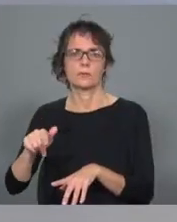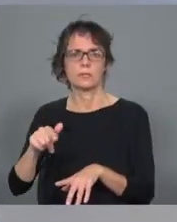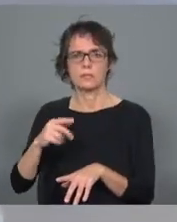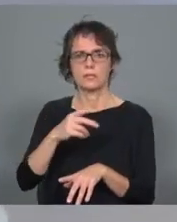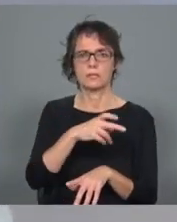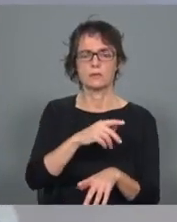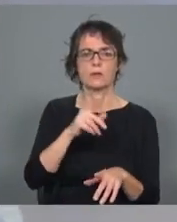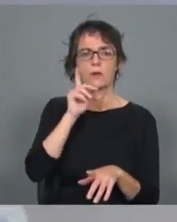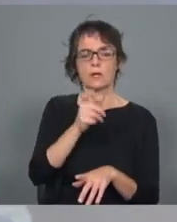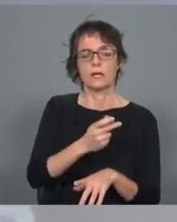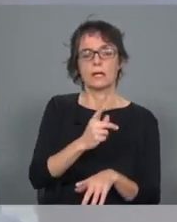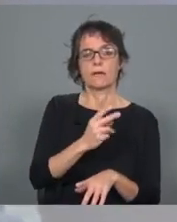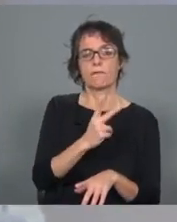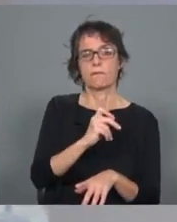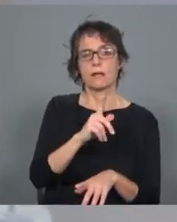pobreza